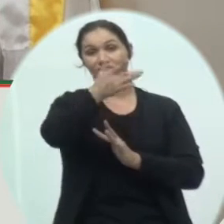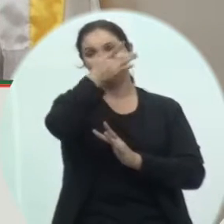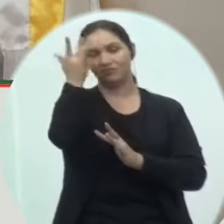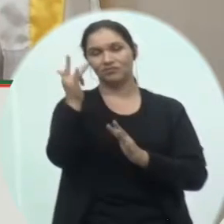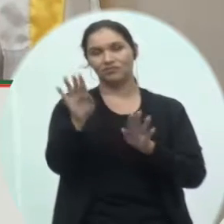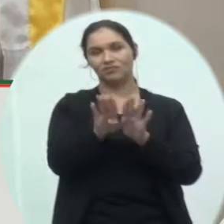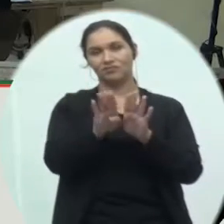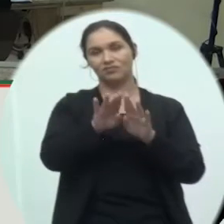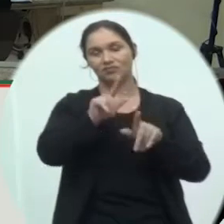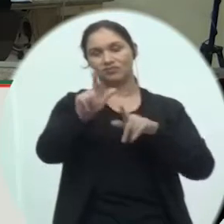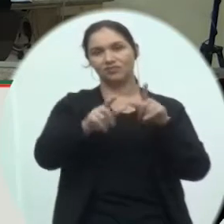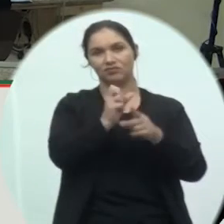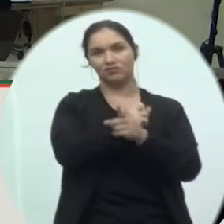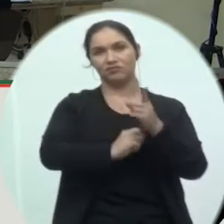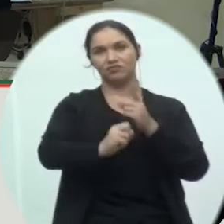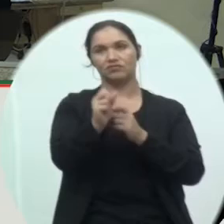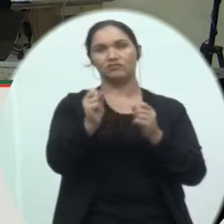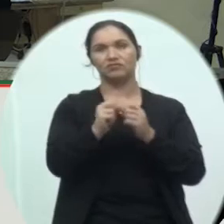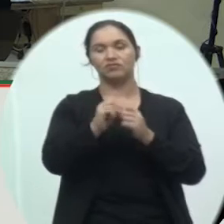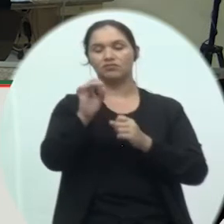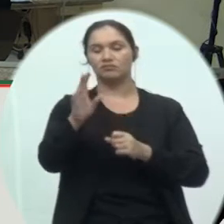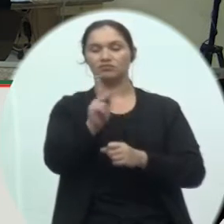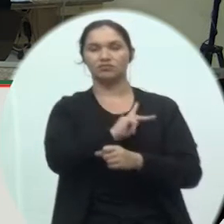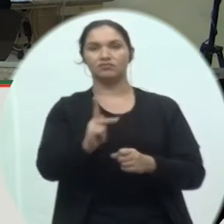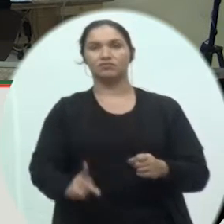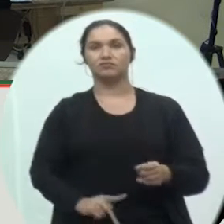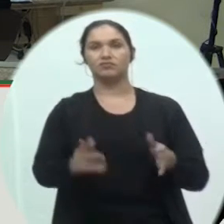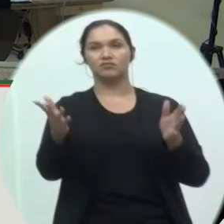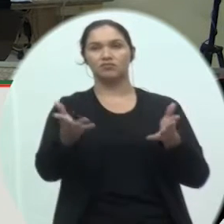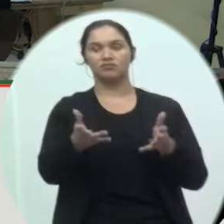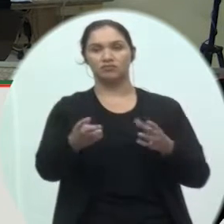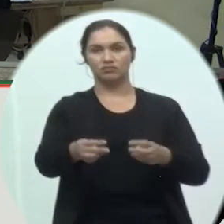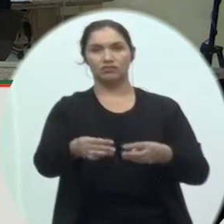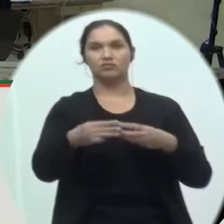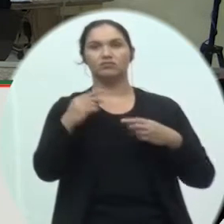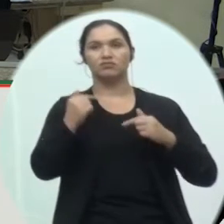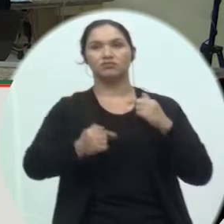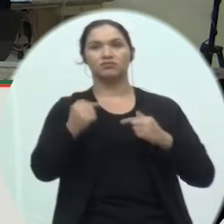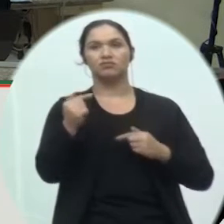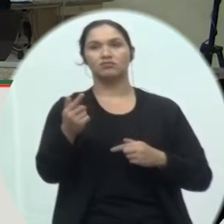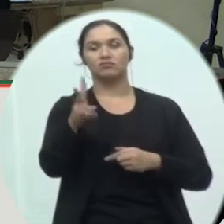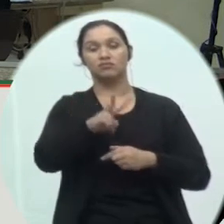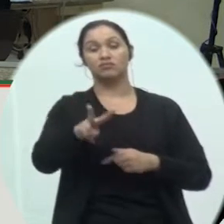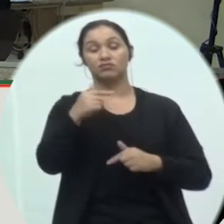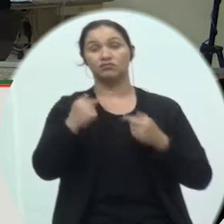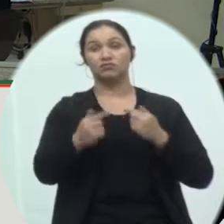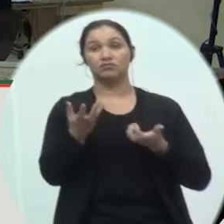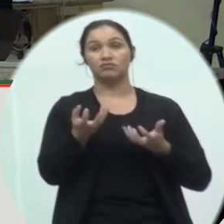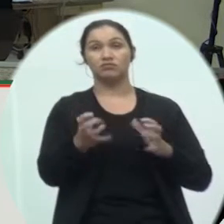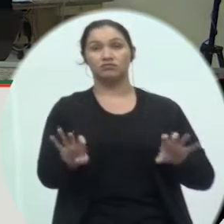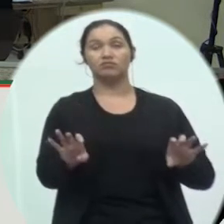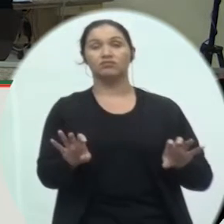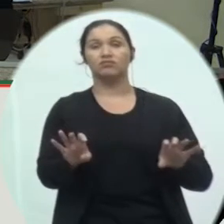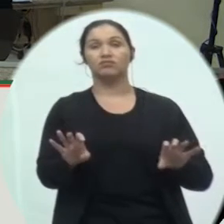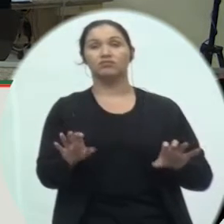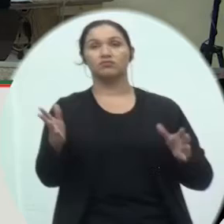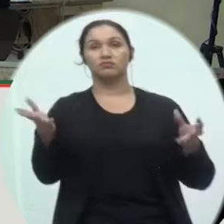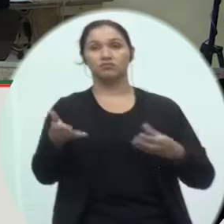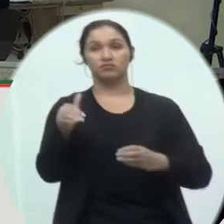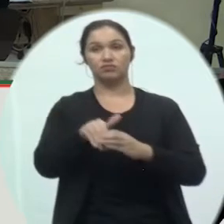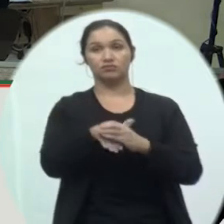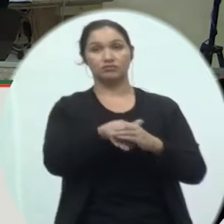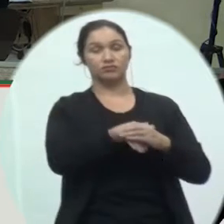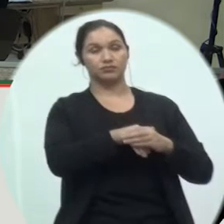isso, presidente. A moção continua em discussão. Não havendo quem queira discutir, a moção está em